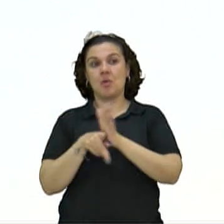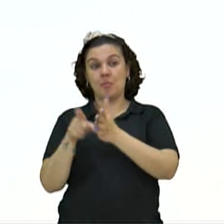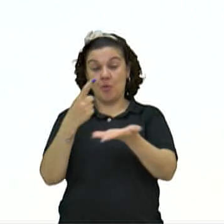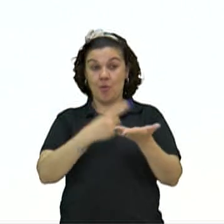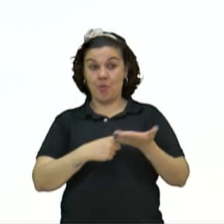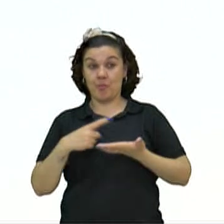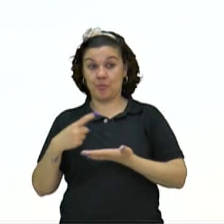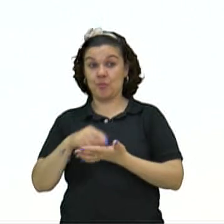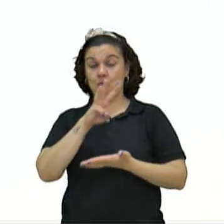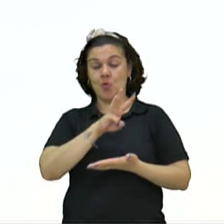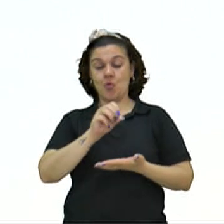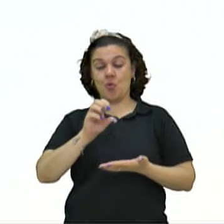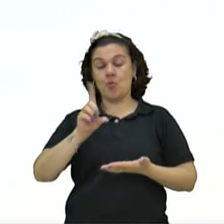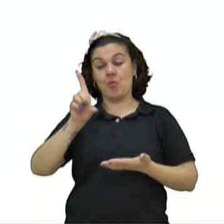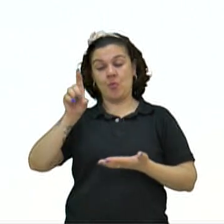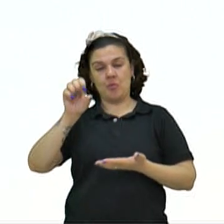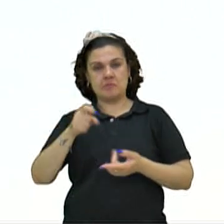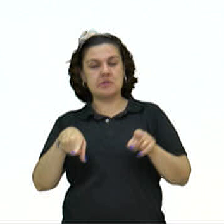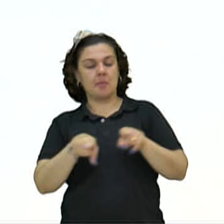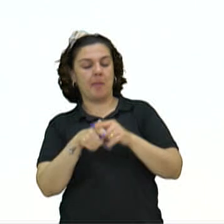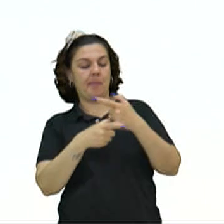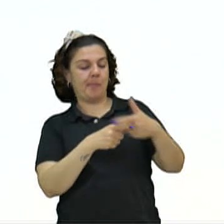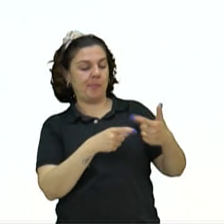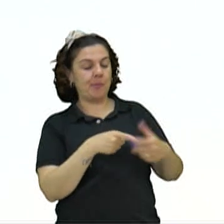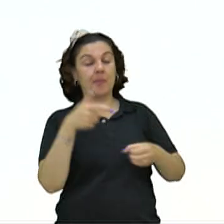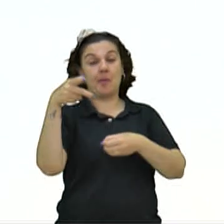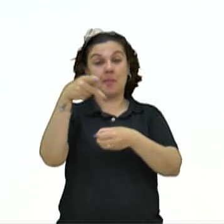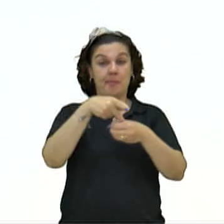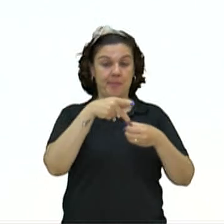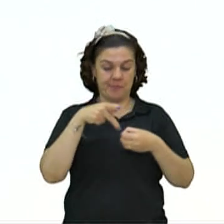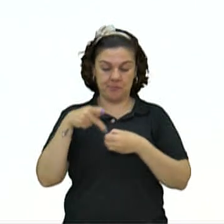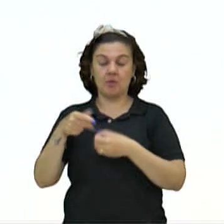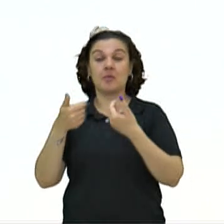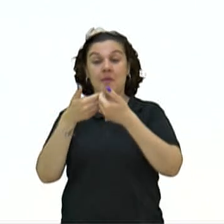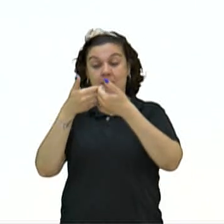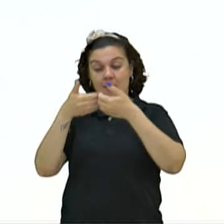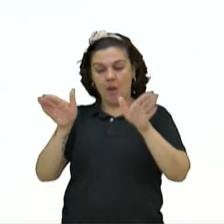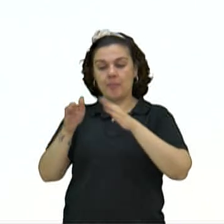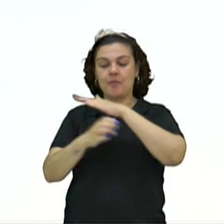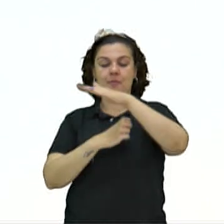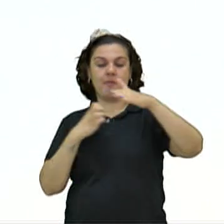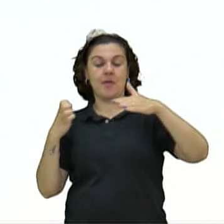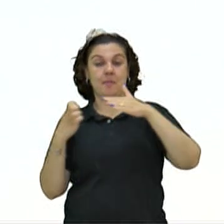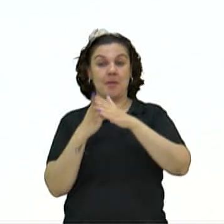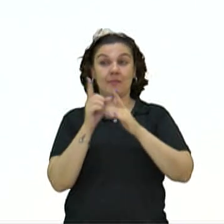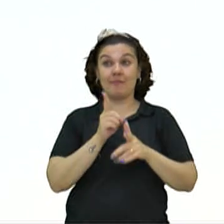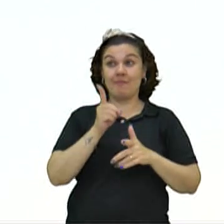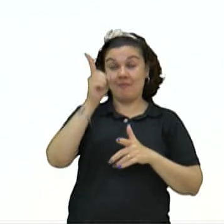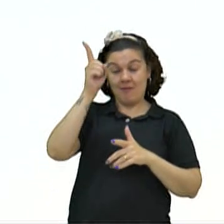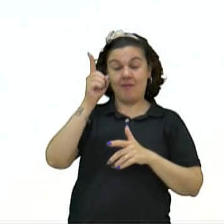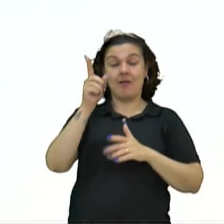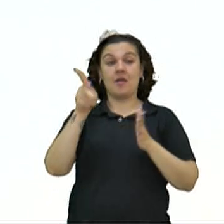pela primeira crise do petróleo, além de abrir os mercados para suas empresas produzirem